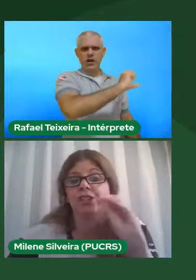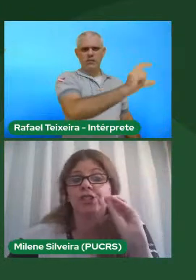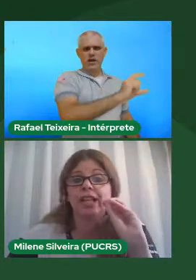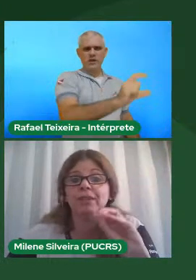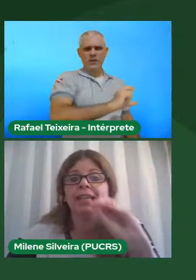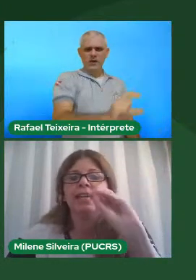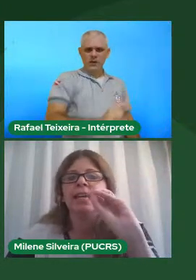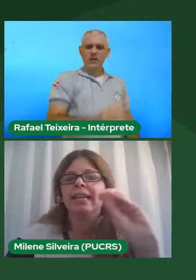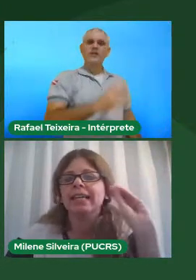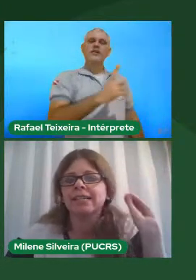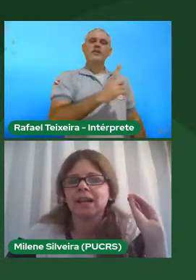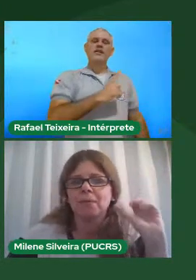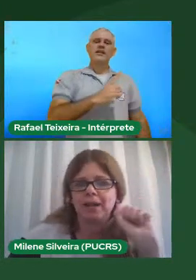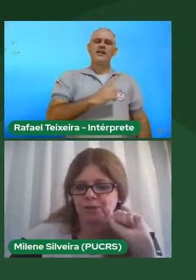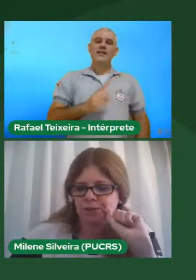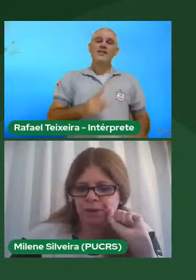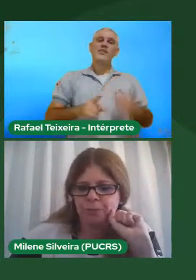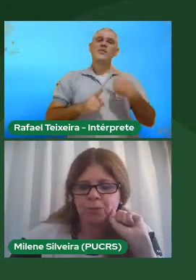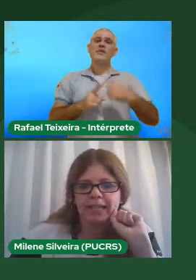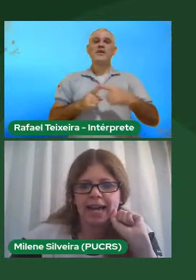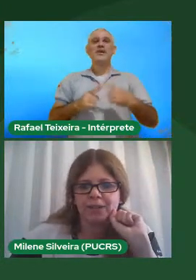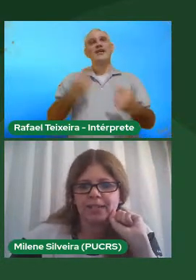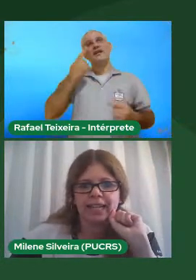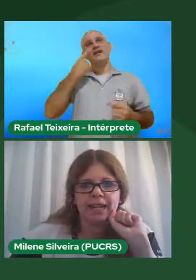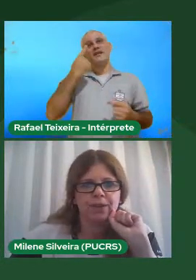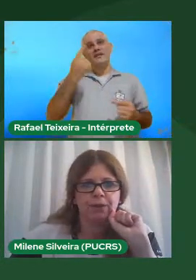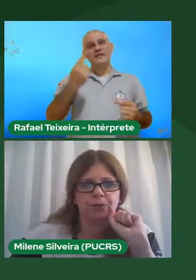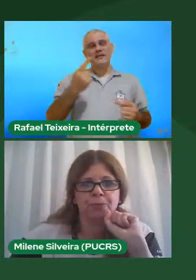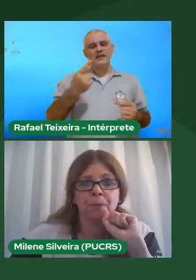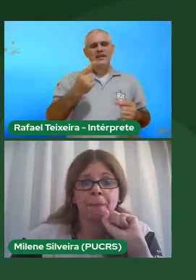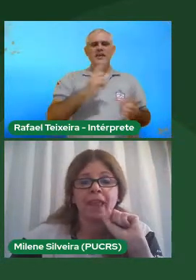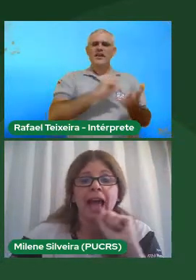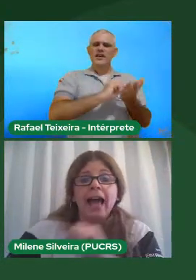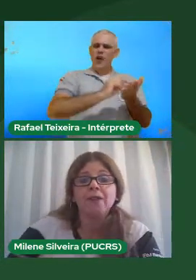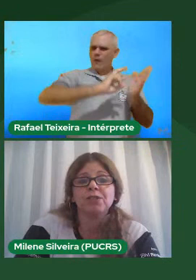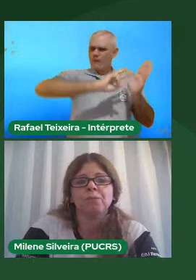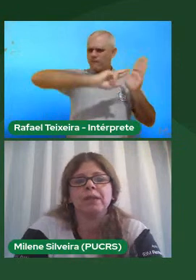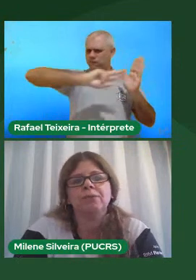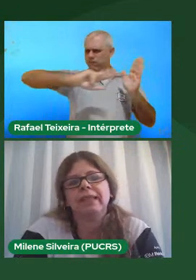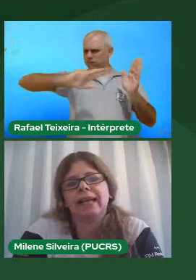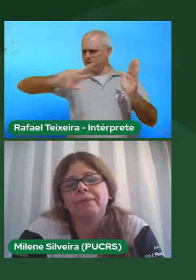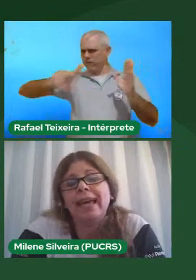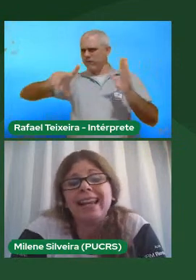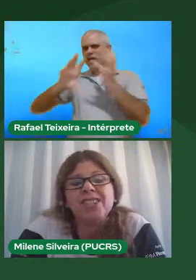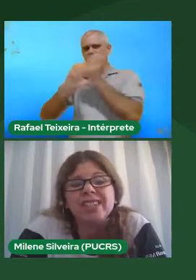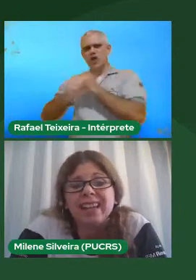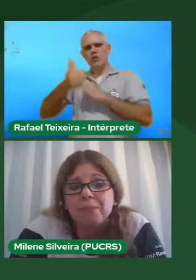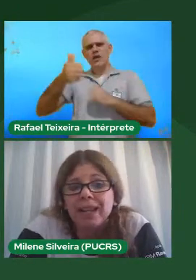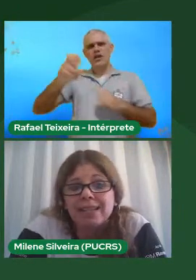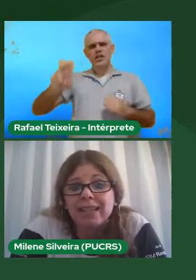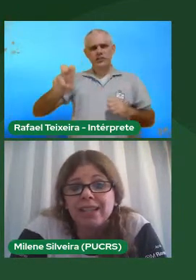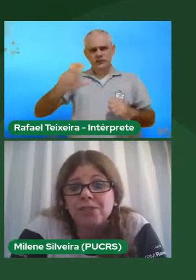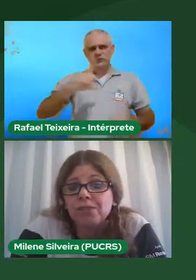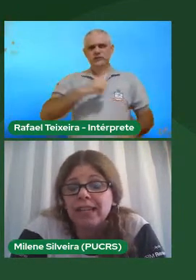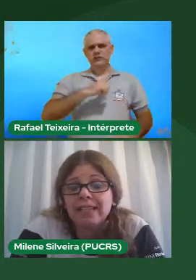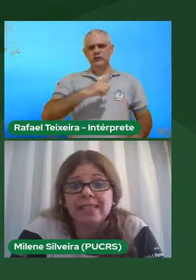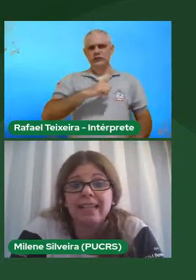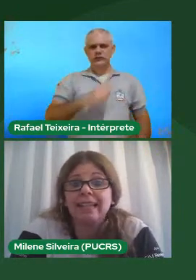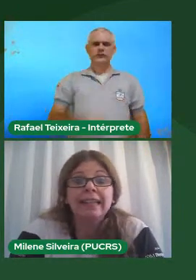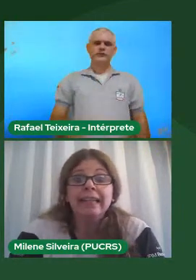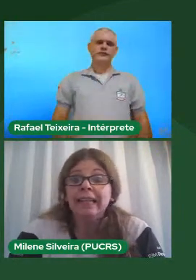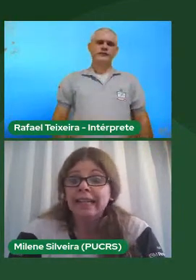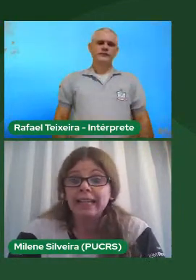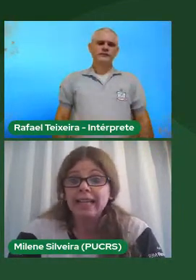geral, assim, a gente ter 15 trabalhos publicados naquele evento. Aí vocês vão perguntar, ela disse que era pelas lentes do